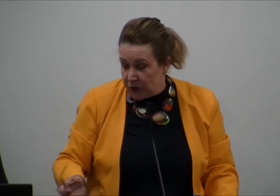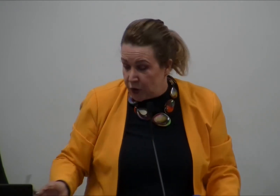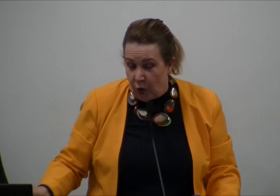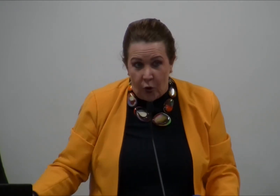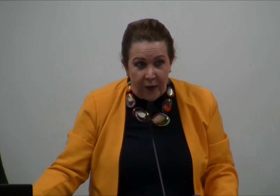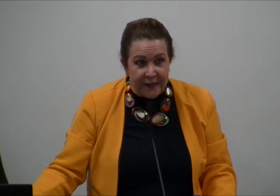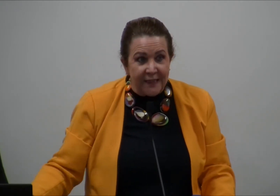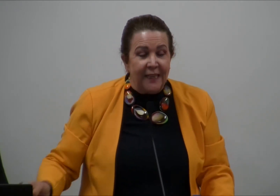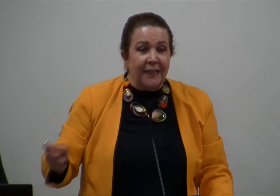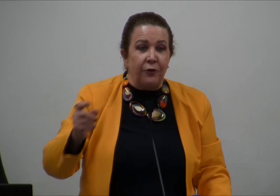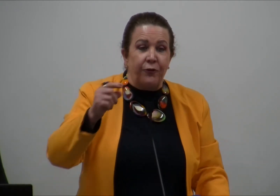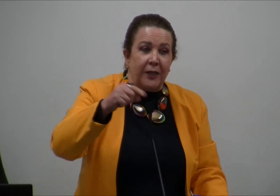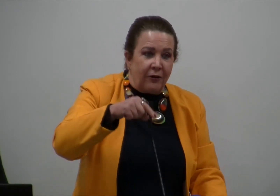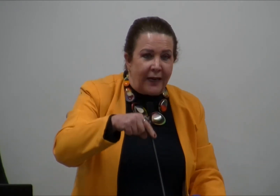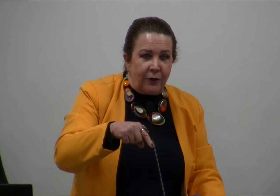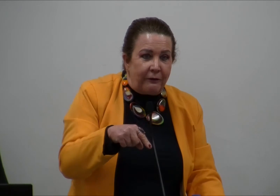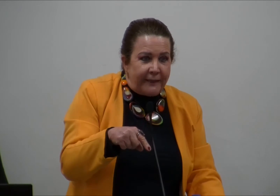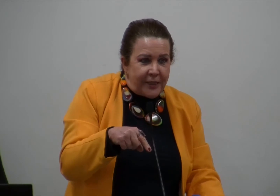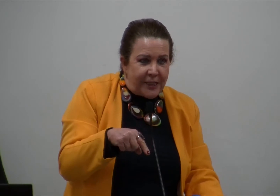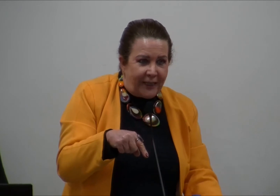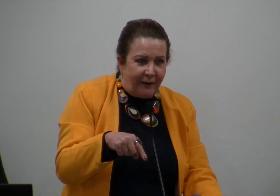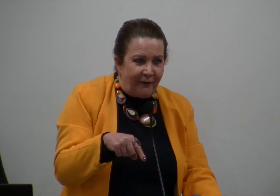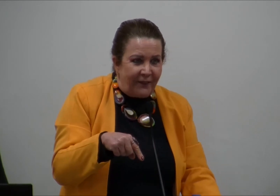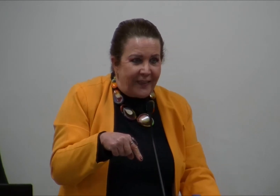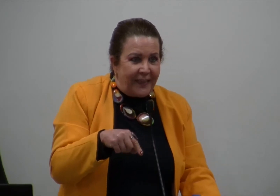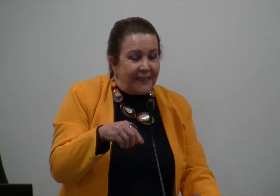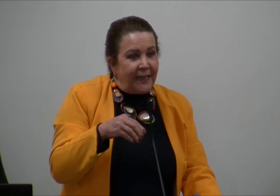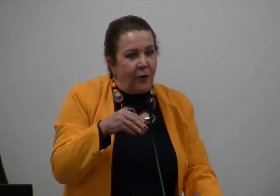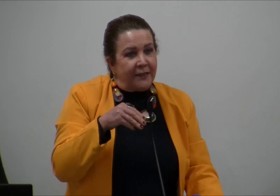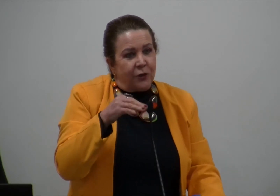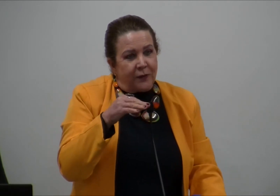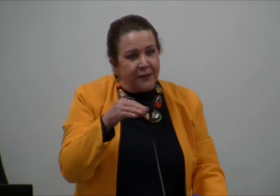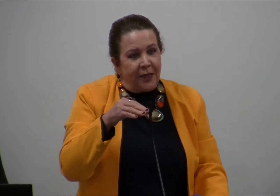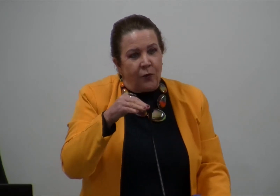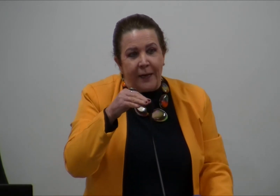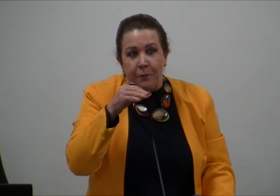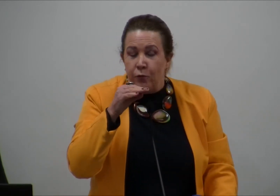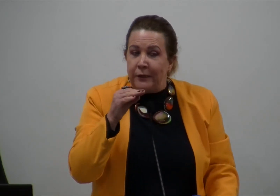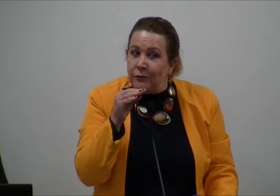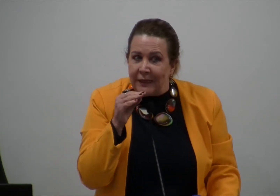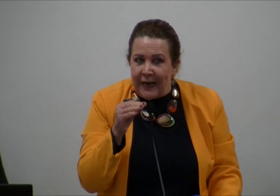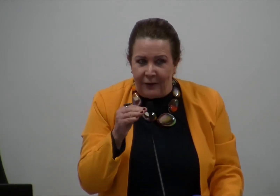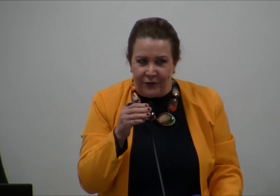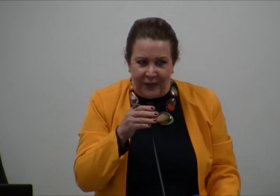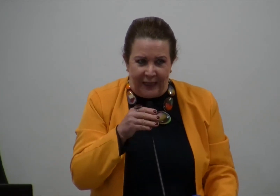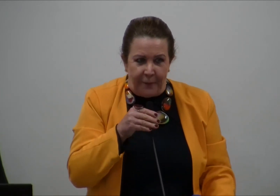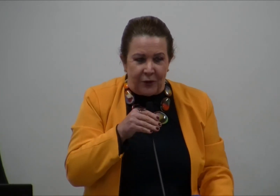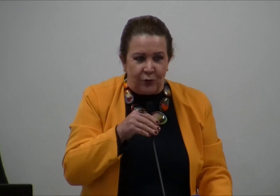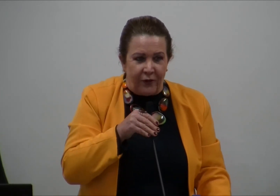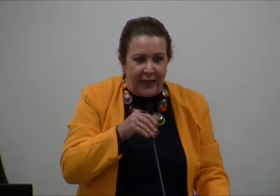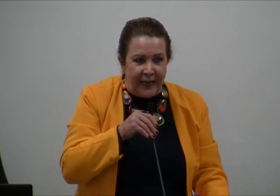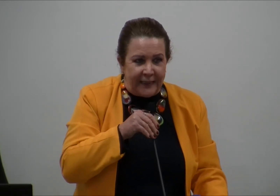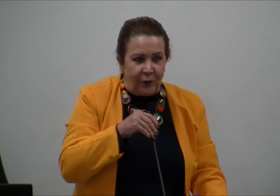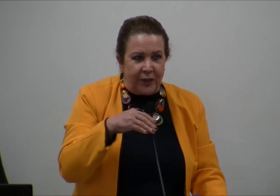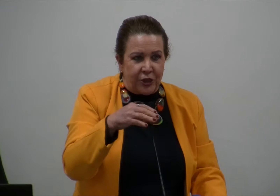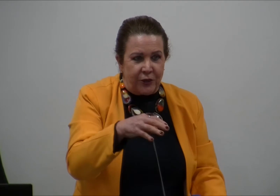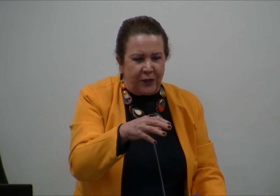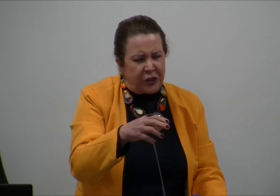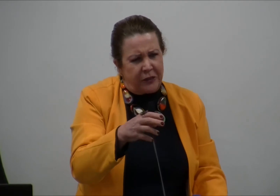das pessoas que ficam lá à noite. Então, a situação é muito grave. A pessoa vai